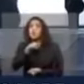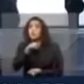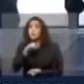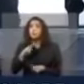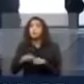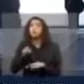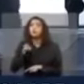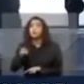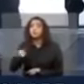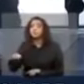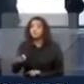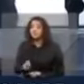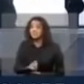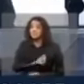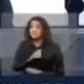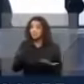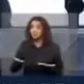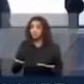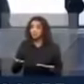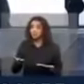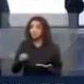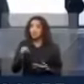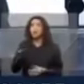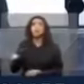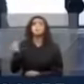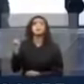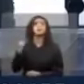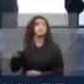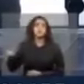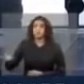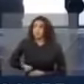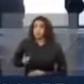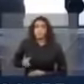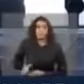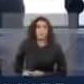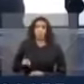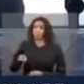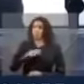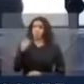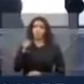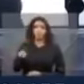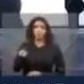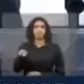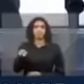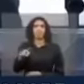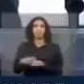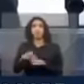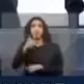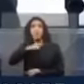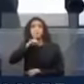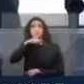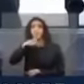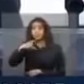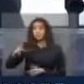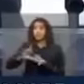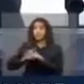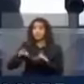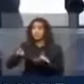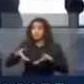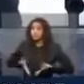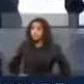estarem vivos, por não terem sido vítimas do aborto praticado de suas respectivas mães. Por